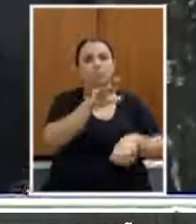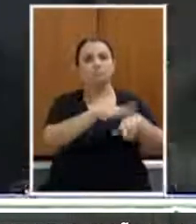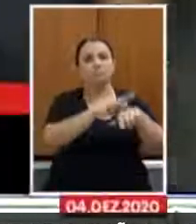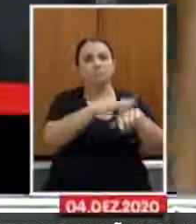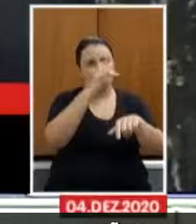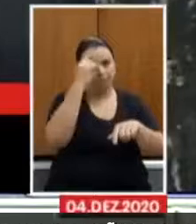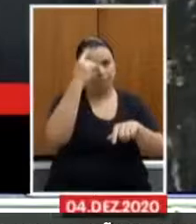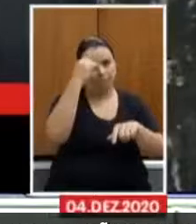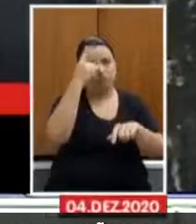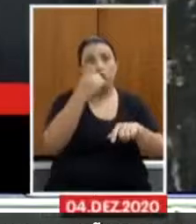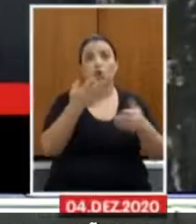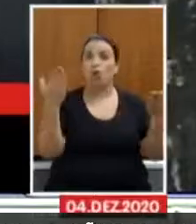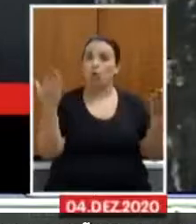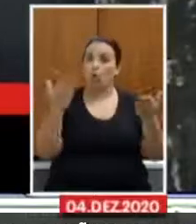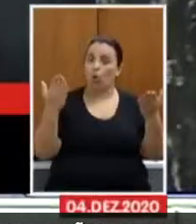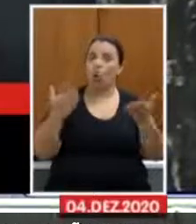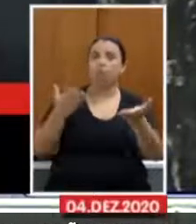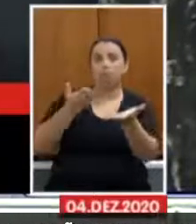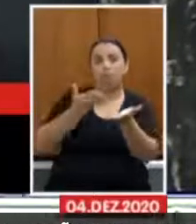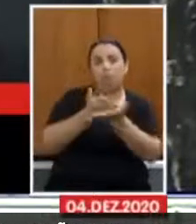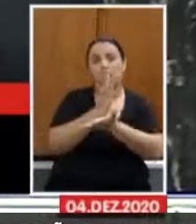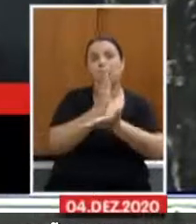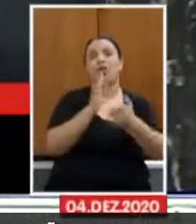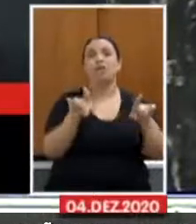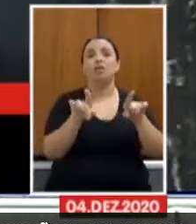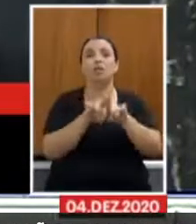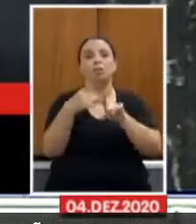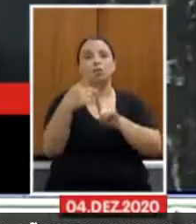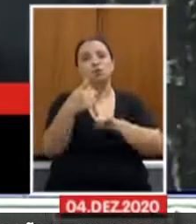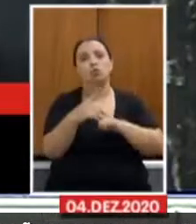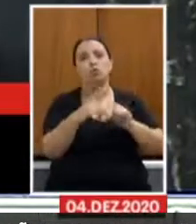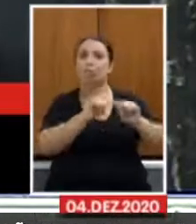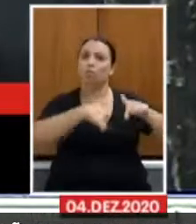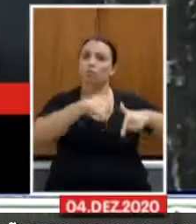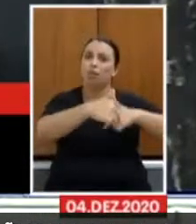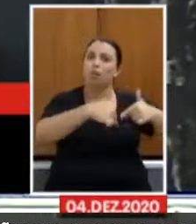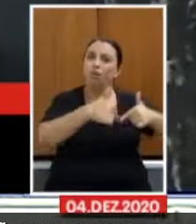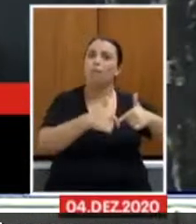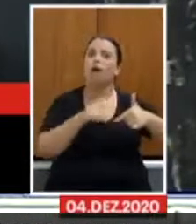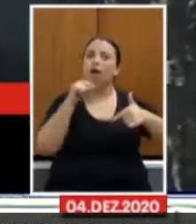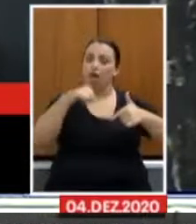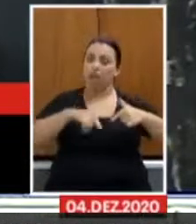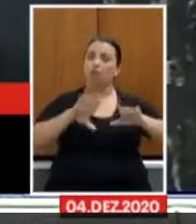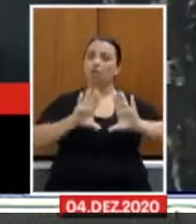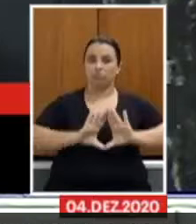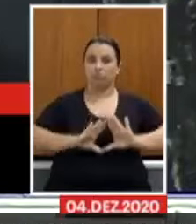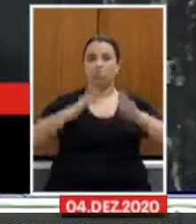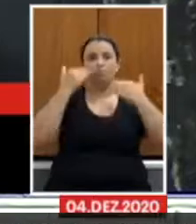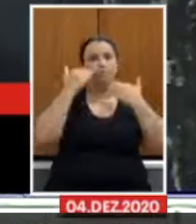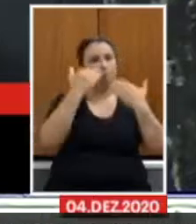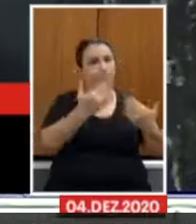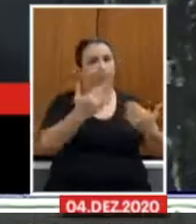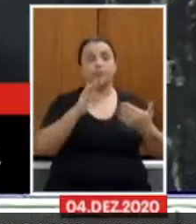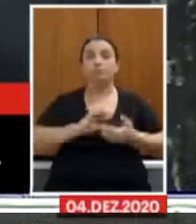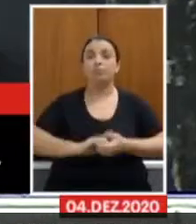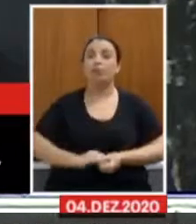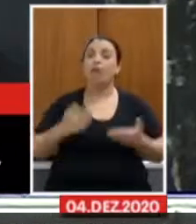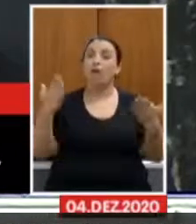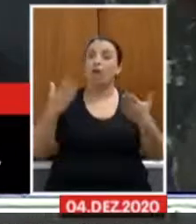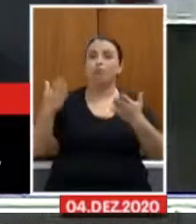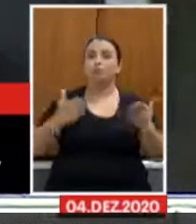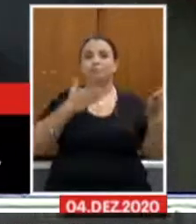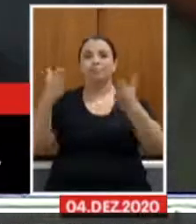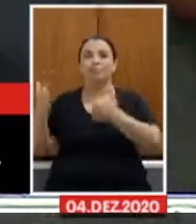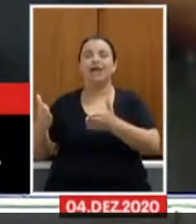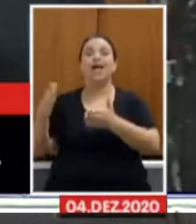Excelência, aprovado no dia de hoje, além da sua brilhante atuação nesta Casa. Passaremos agora a palavra à